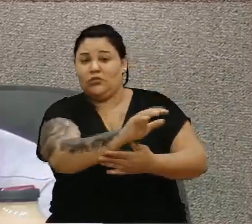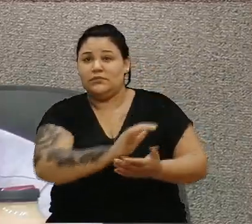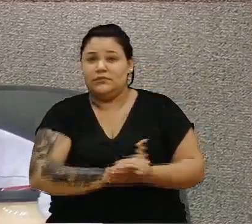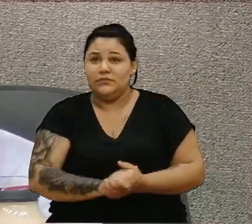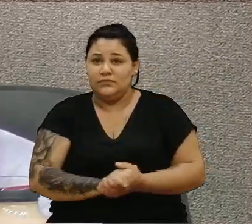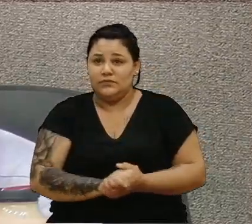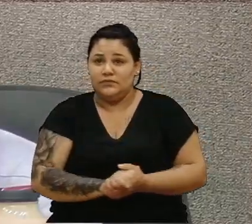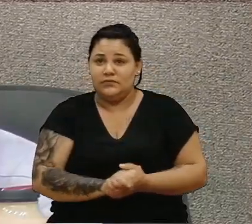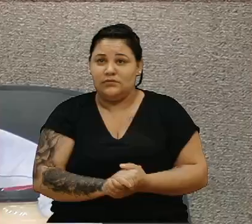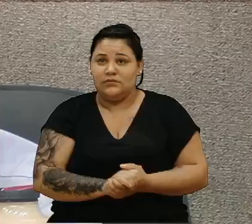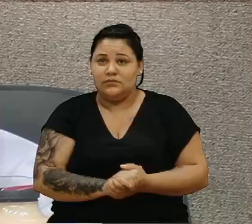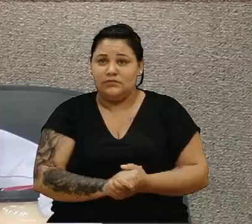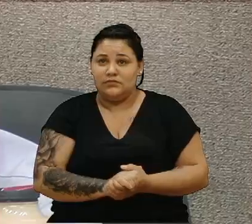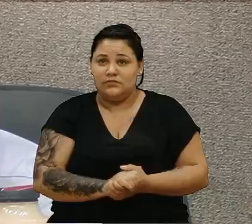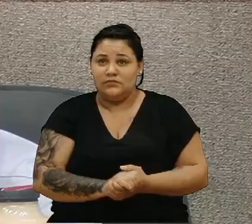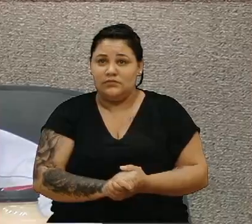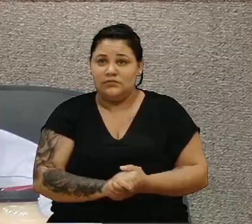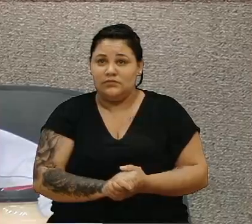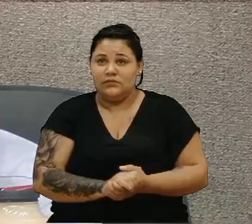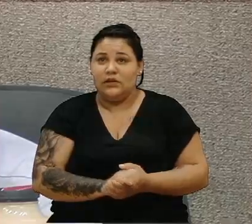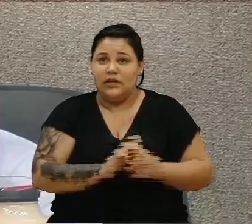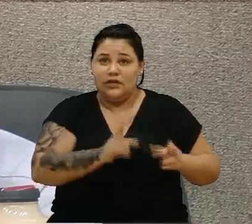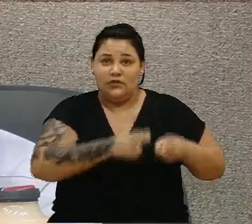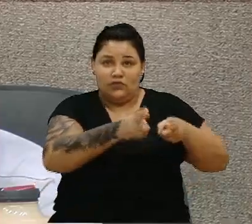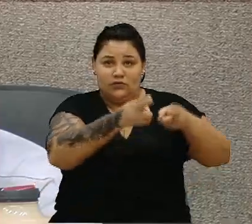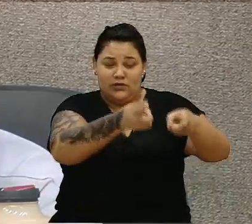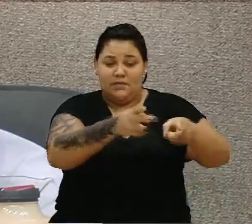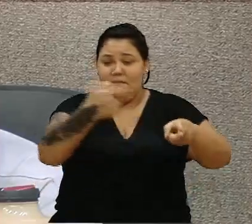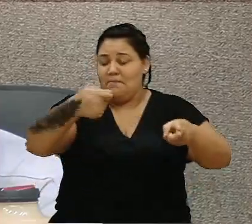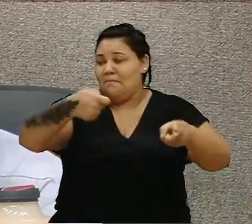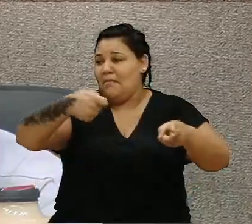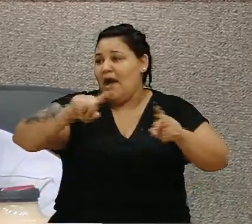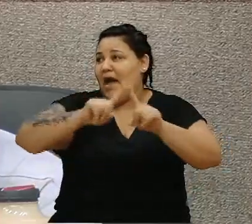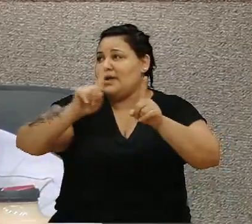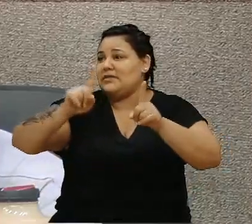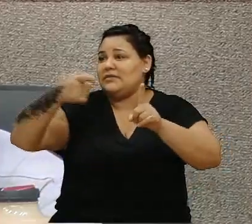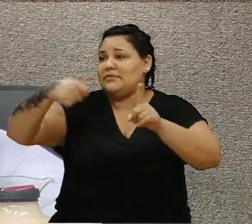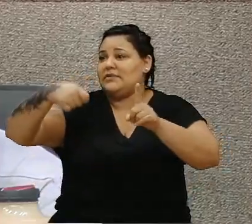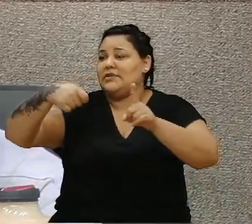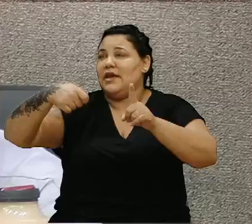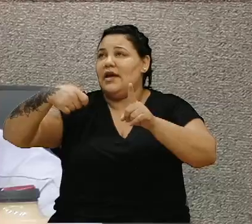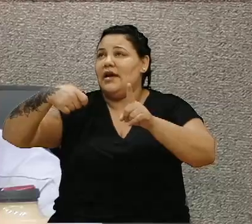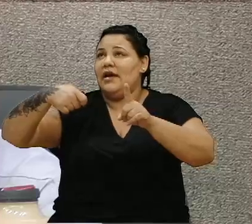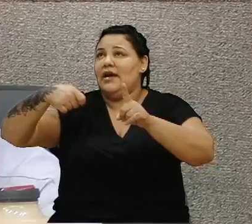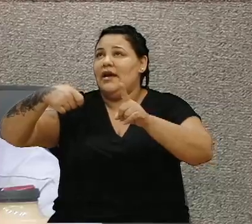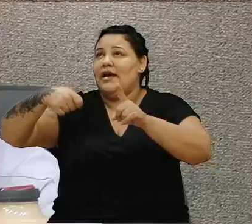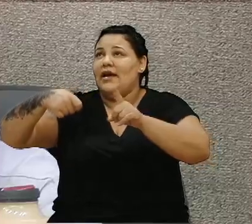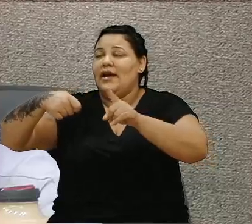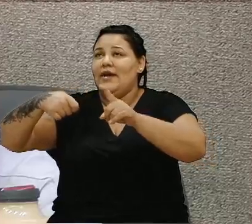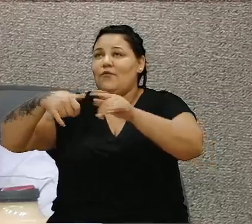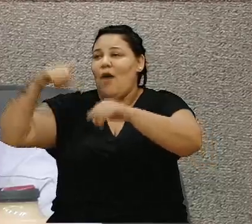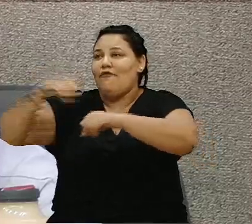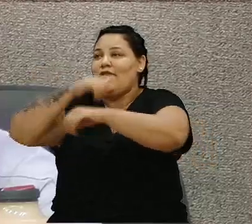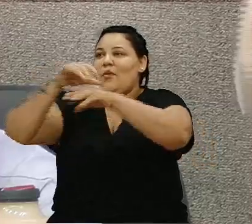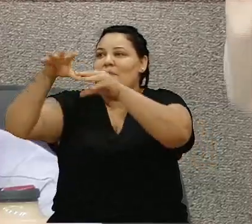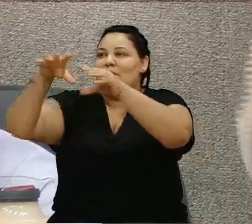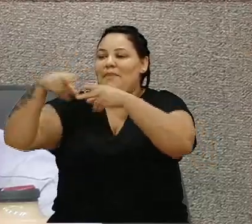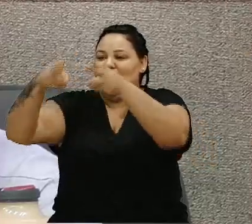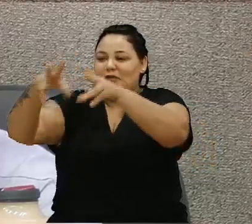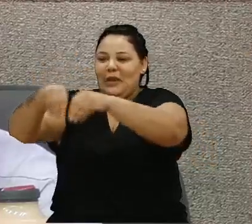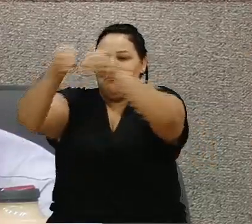a favor do trem aqui, mas ele que venha por teletransporte. Gente, a gente tem que ser coerente. Eu